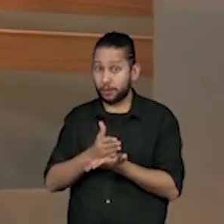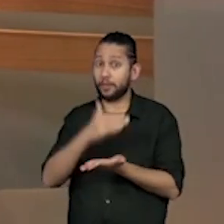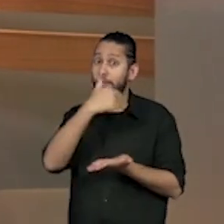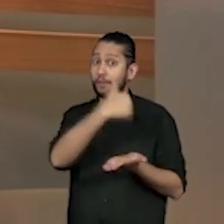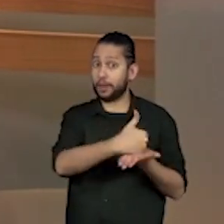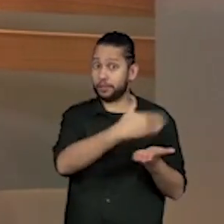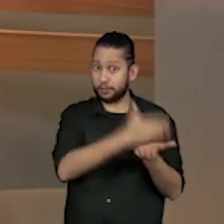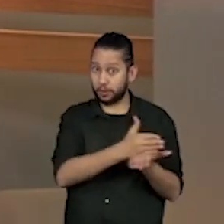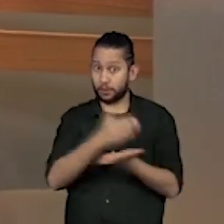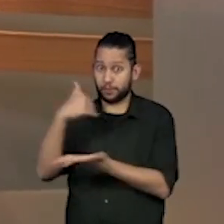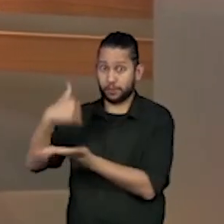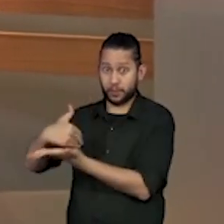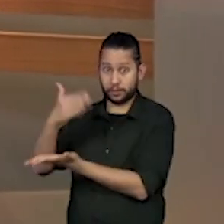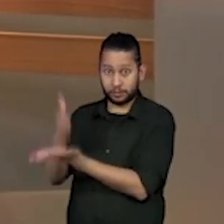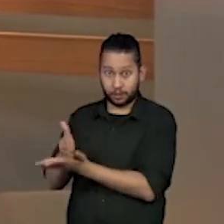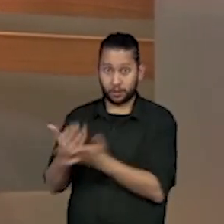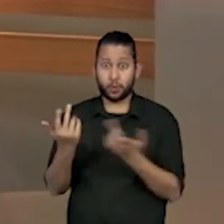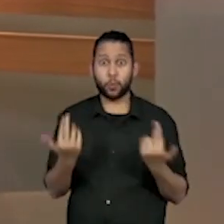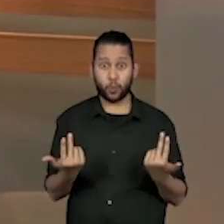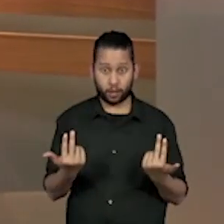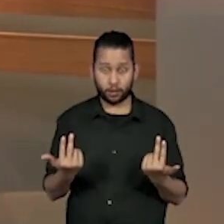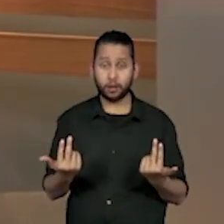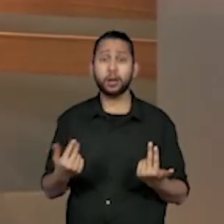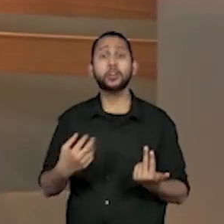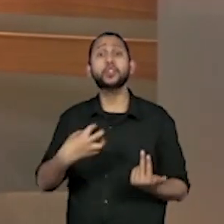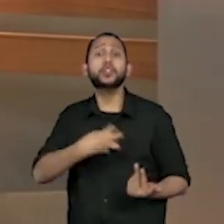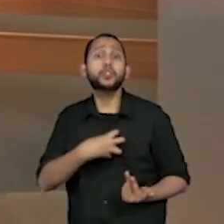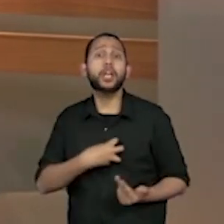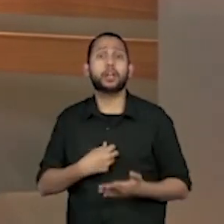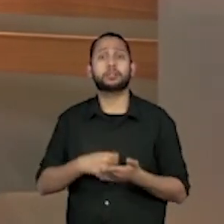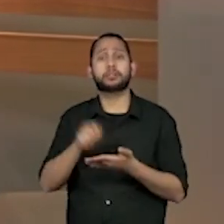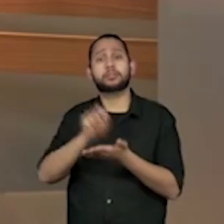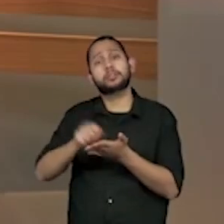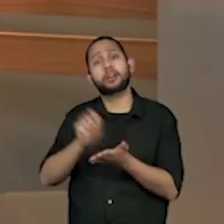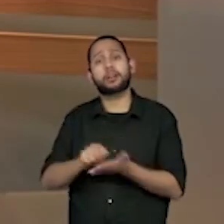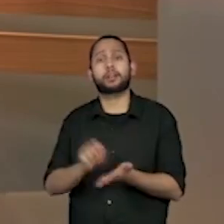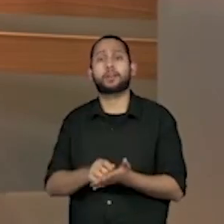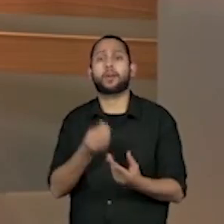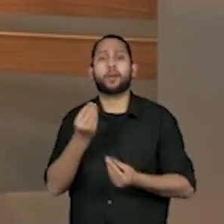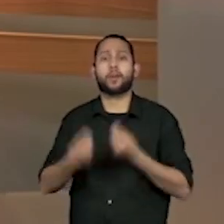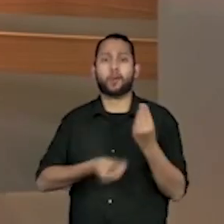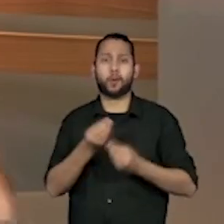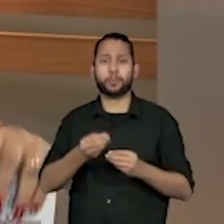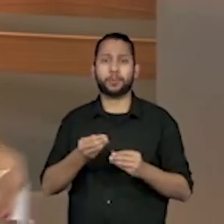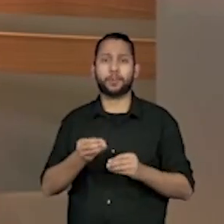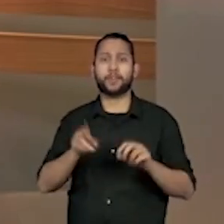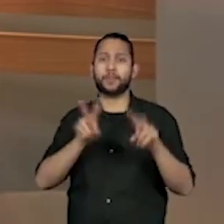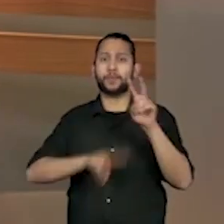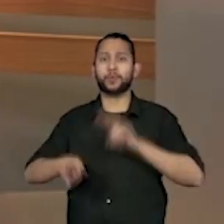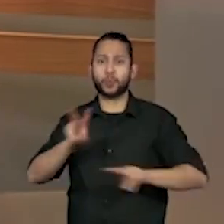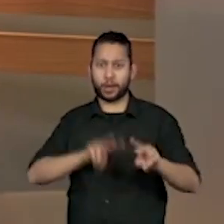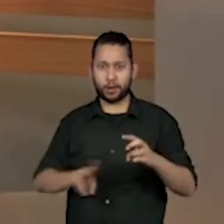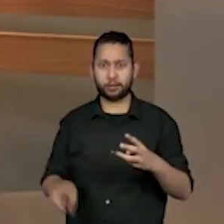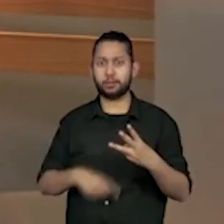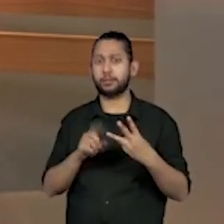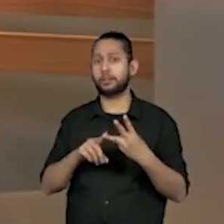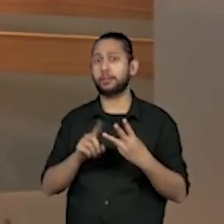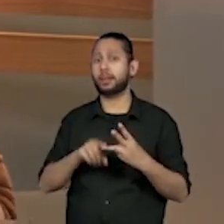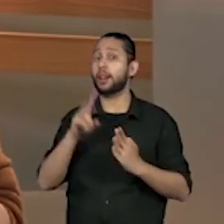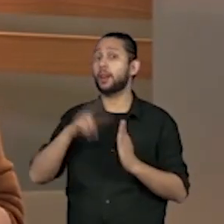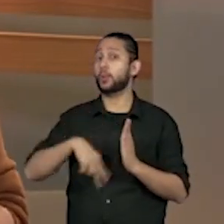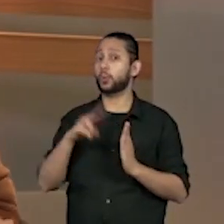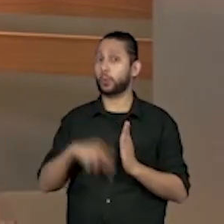equivalente, nós vamos falar um pouquinho sobre a escrita fracionária, a representação gráfica e a leitura. Ela é só